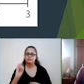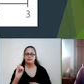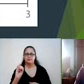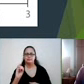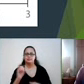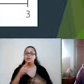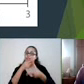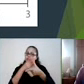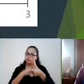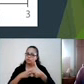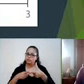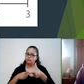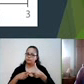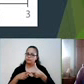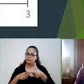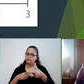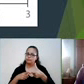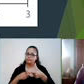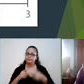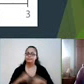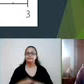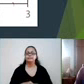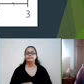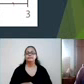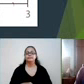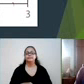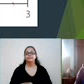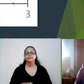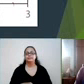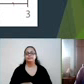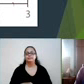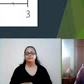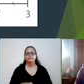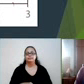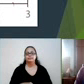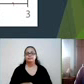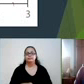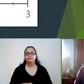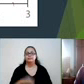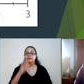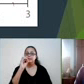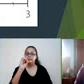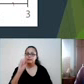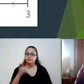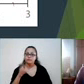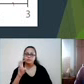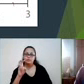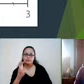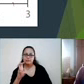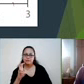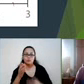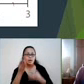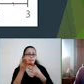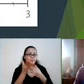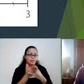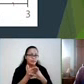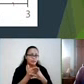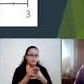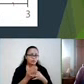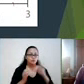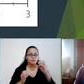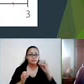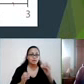também divido na metadinha. Então, 0,5 é a metade entre